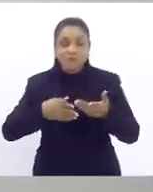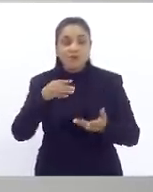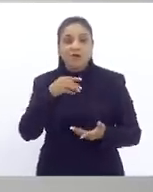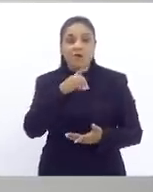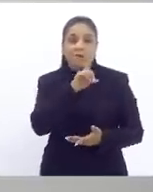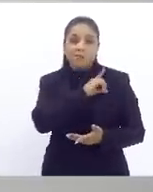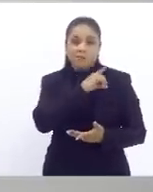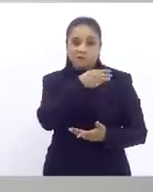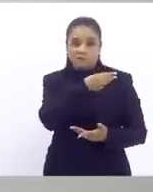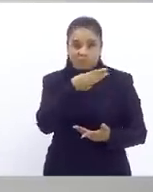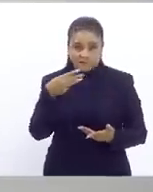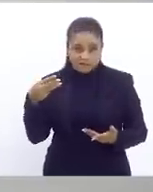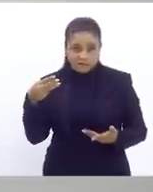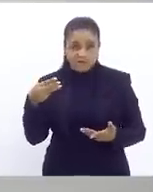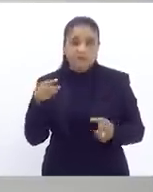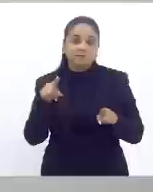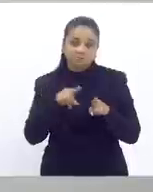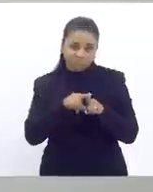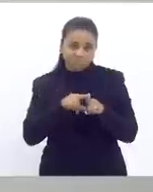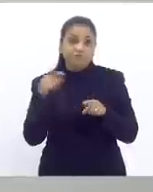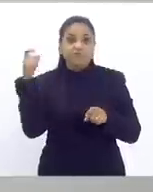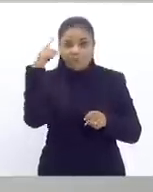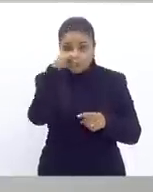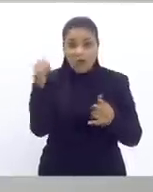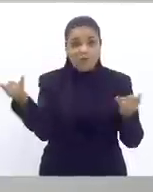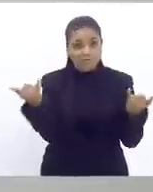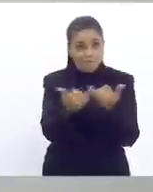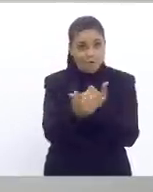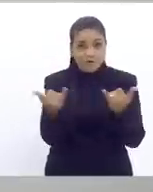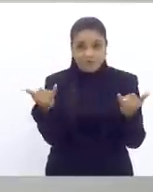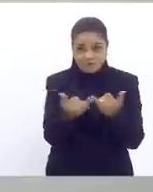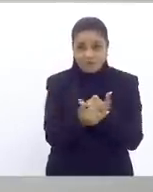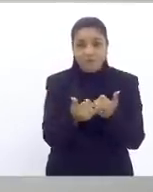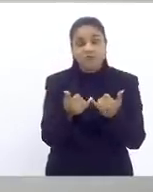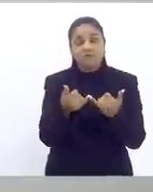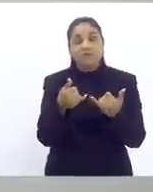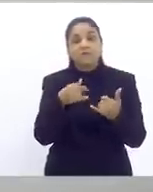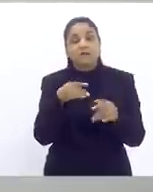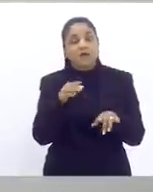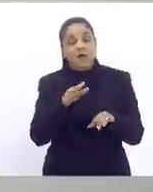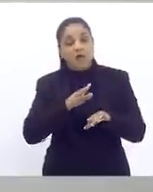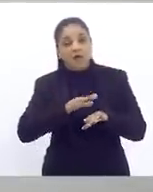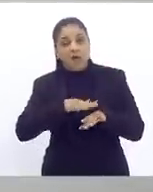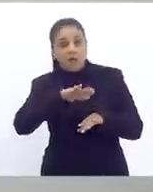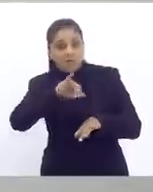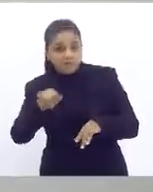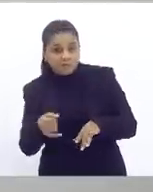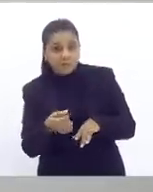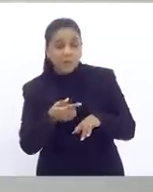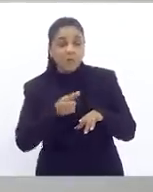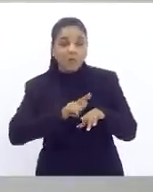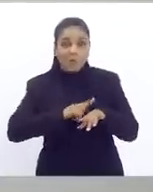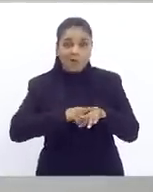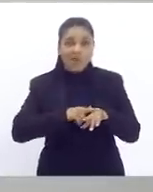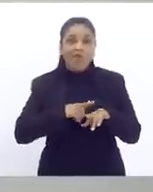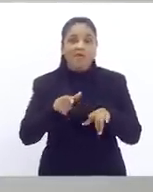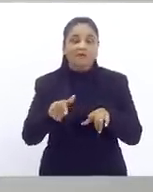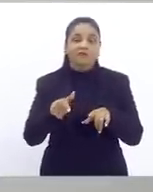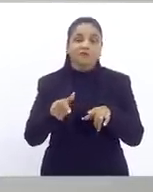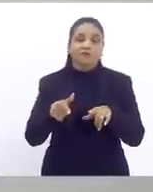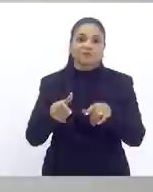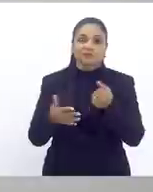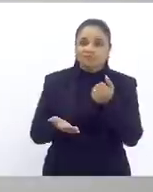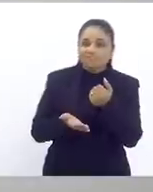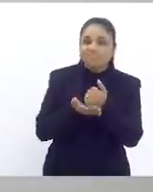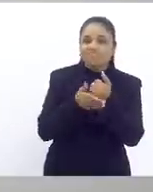polícia militar também tem dificuldade de passar informação então a gente está aproveitando o momento de Socorro deles com a gente para utilizar a